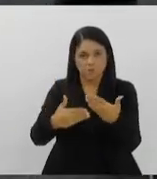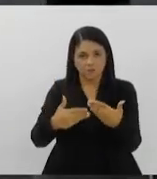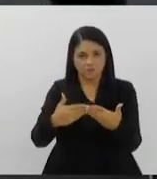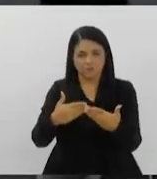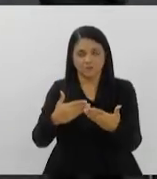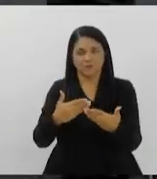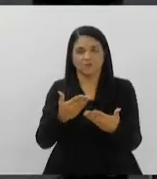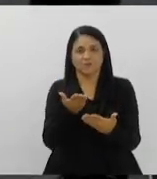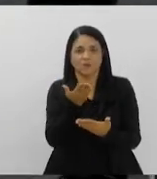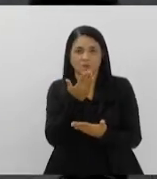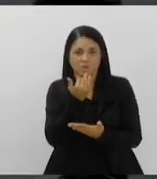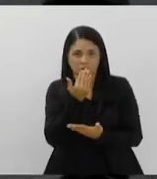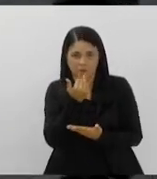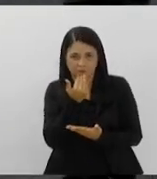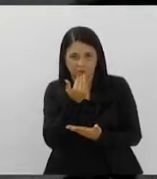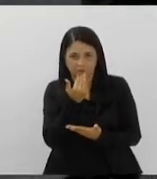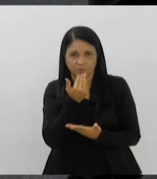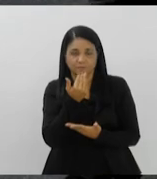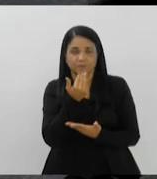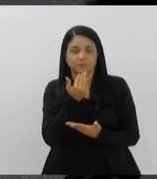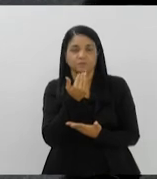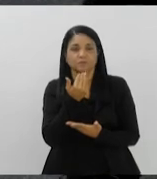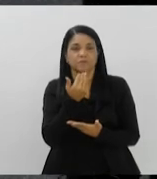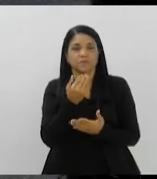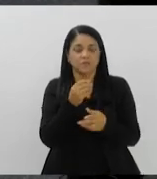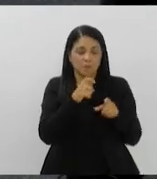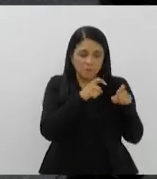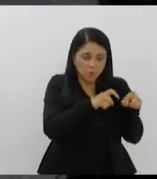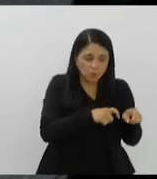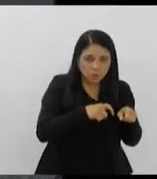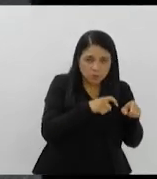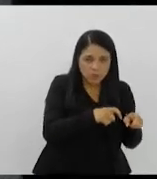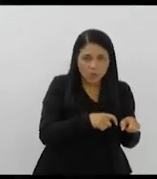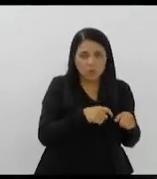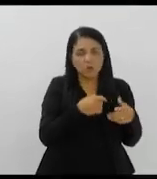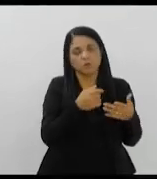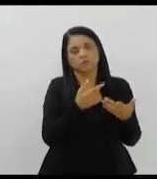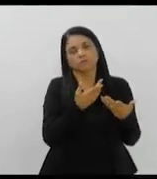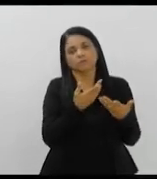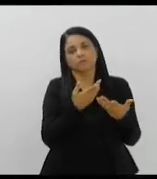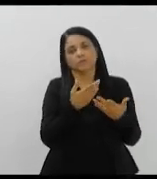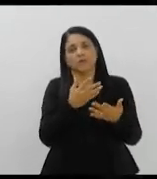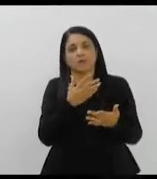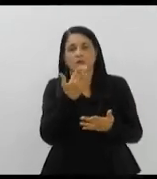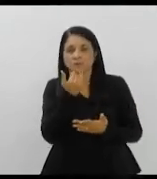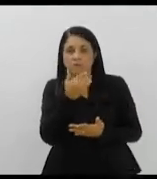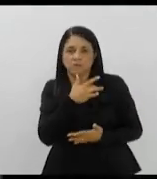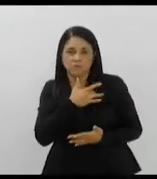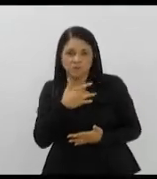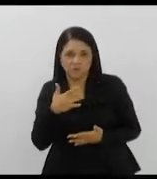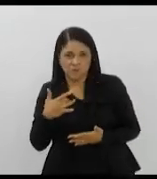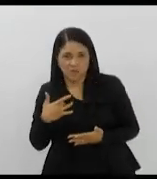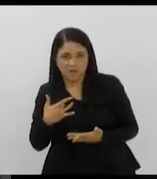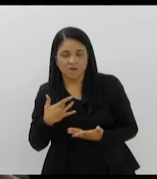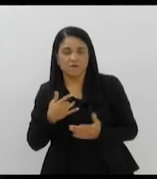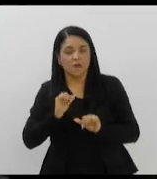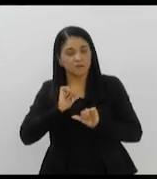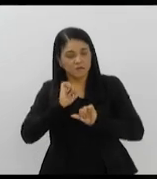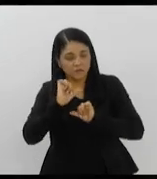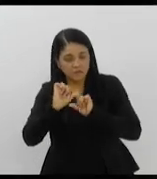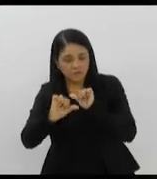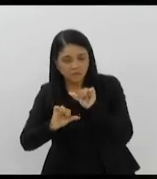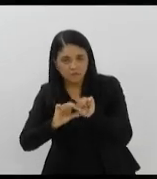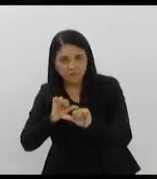alimentar, né? Ou seja, desde o processo da produção dos alimentos saudáveis, o processo da